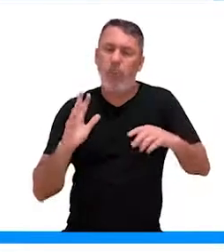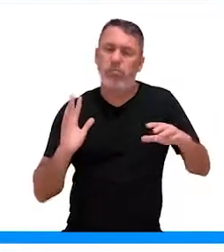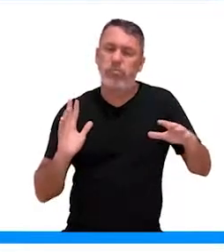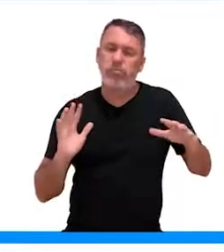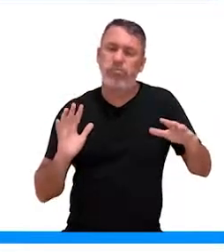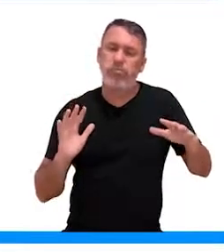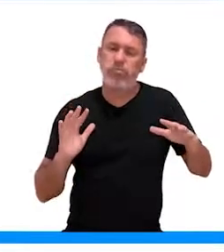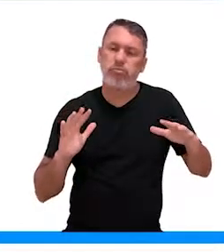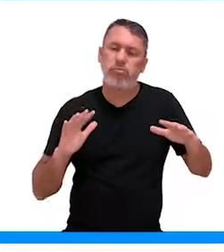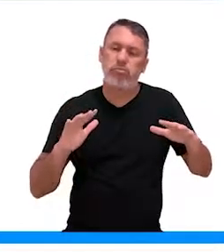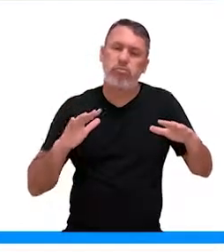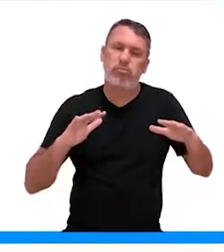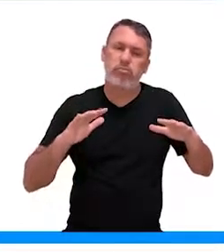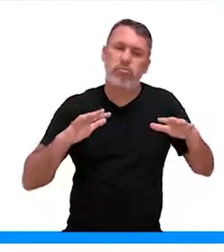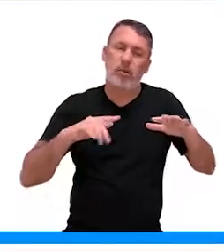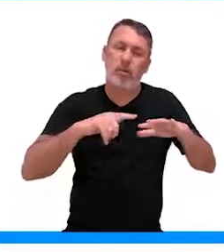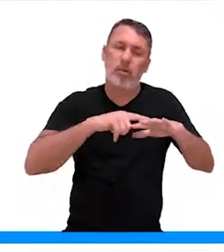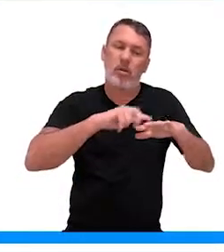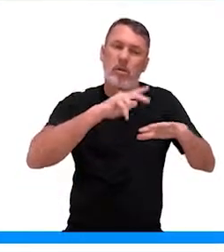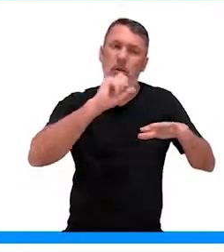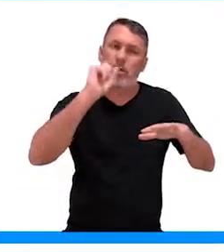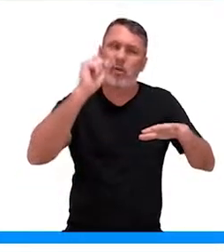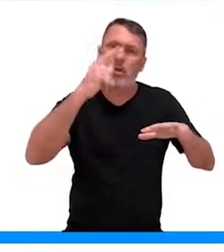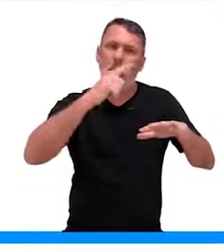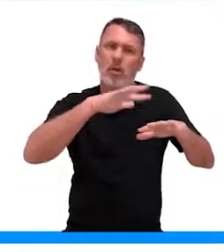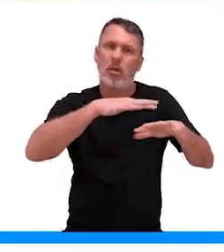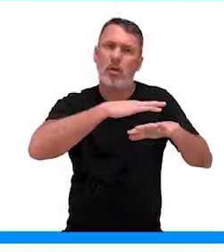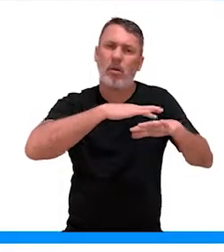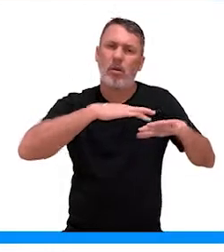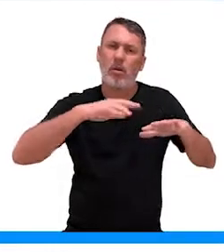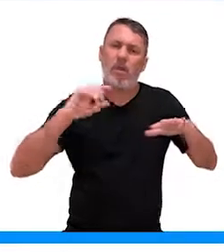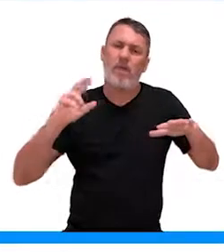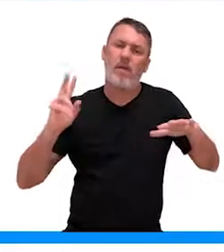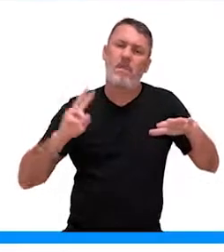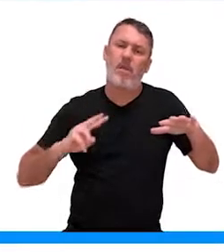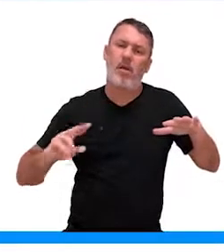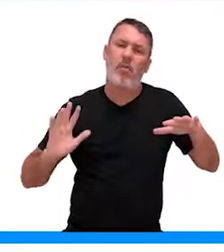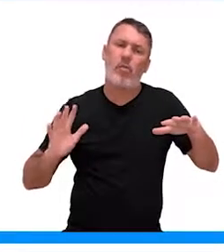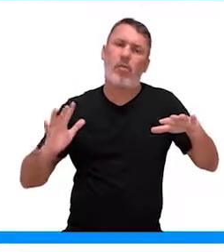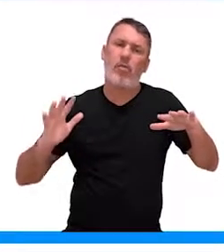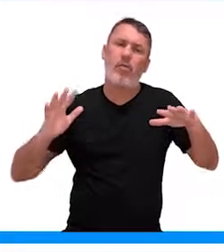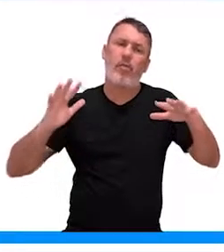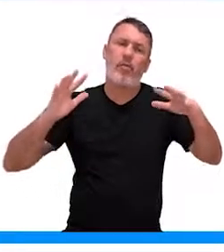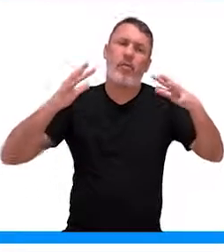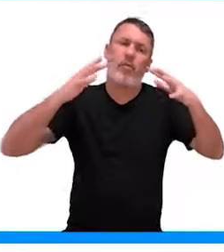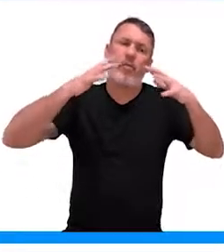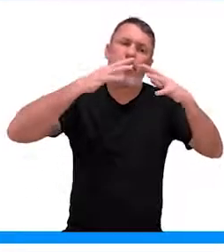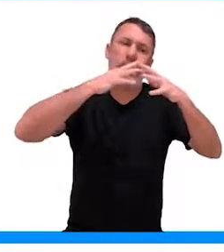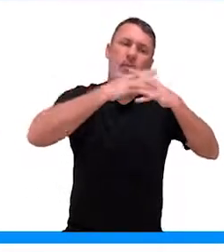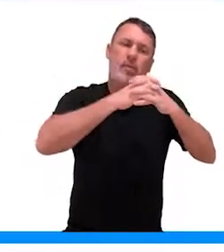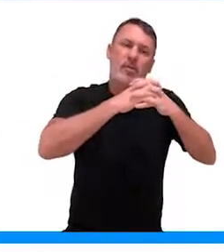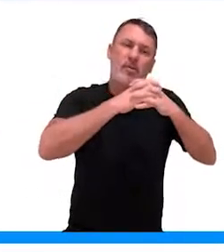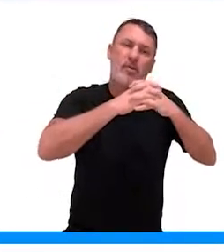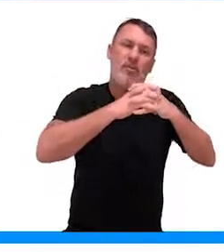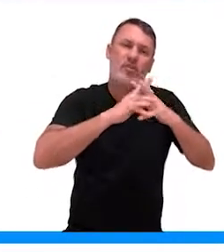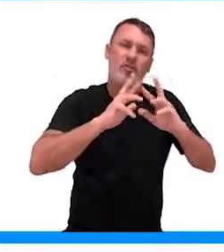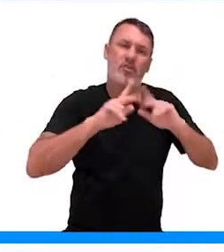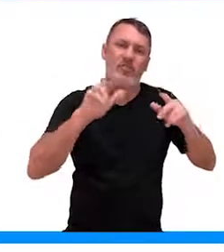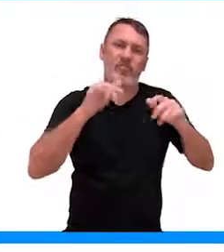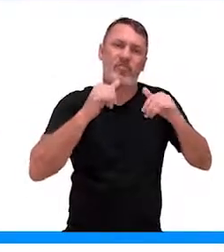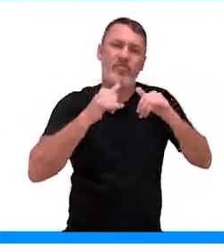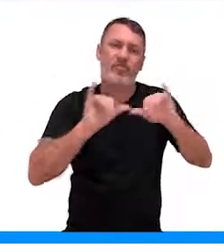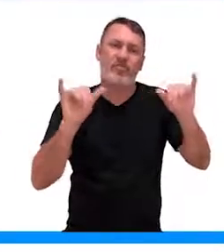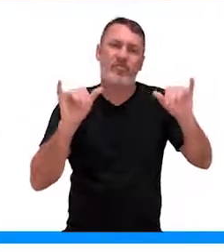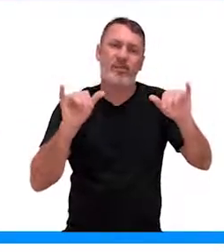regiões temperadas, quase nas altas tropicais do nosso planeta, e se encontra com outra corrente, que na verdade seria uma